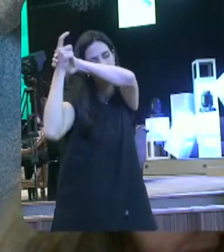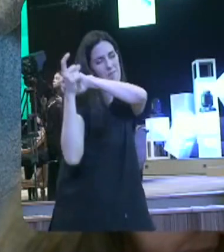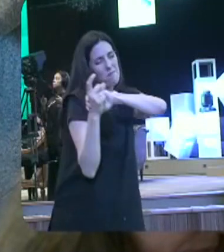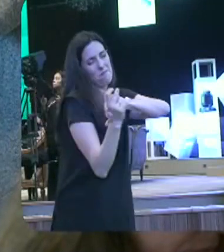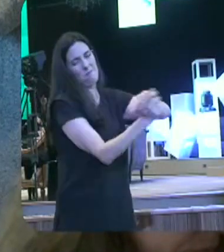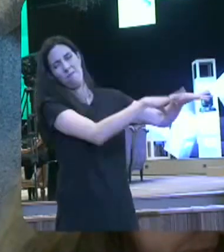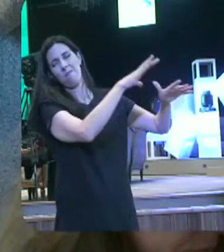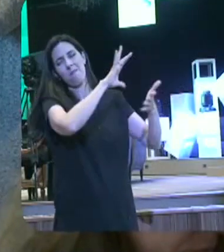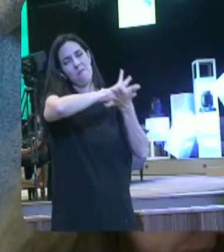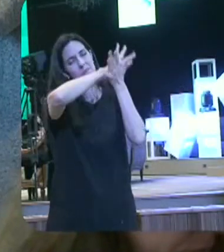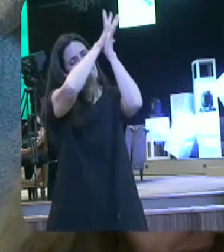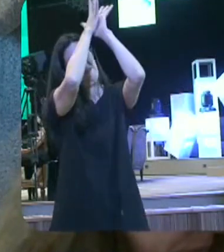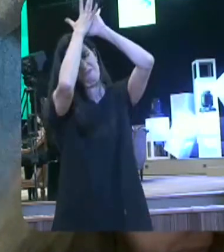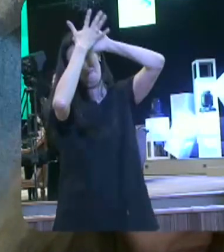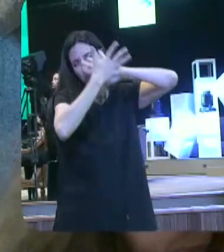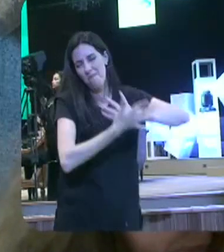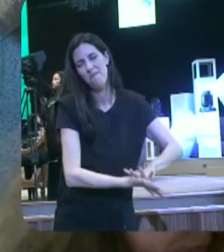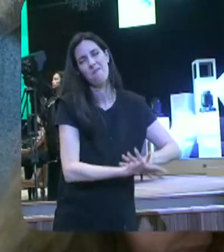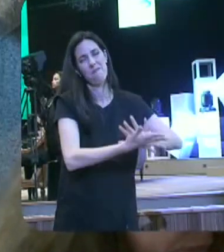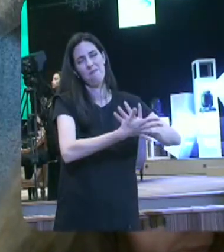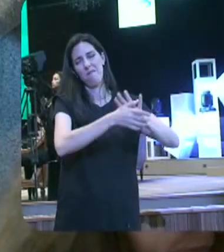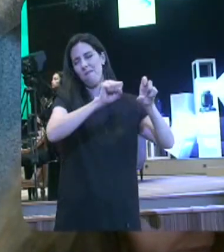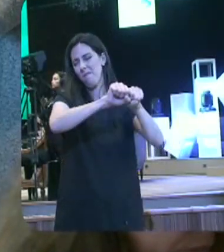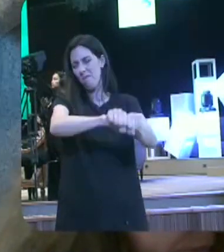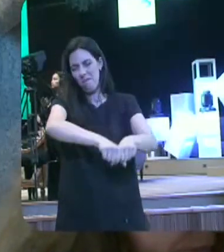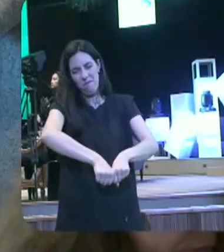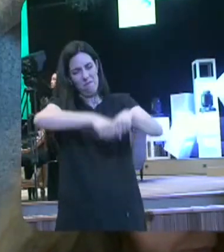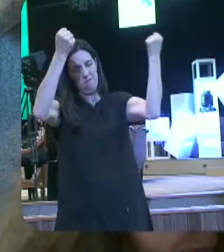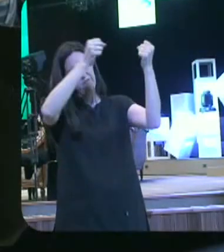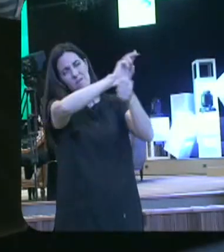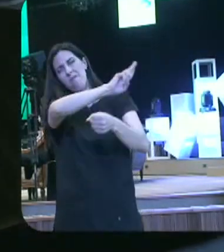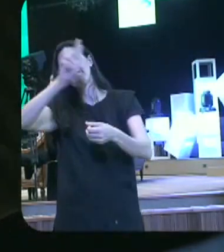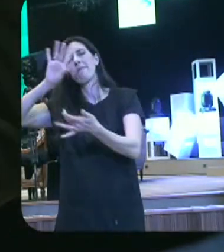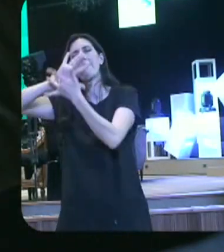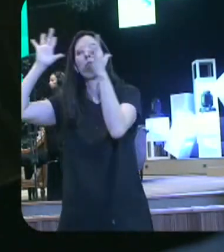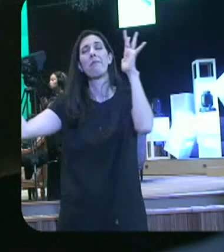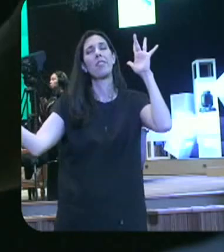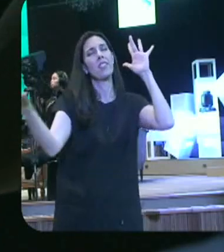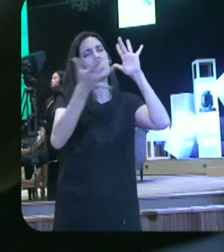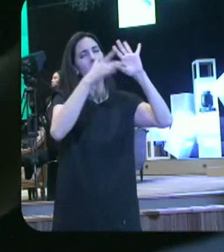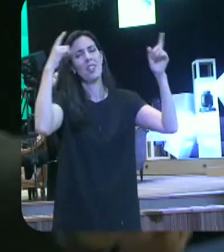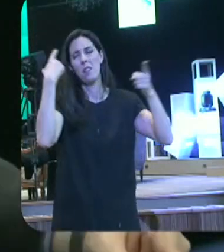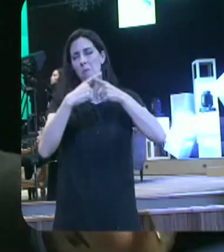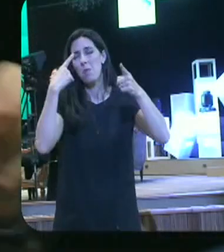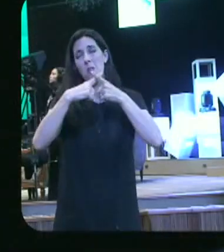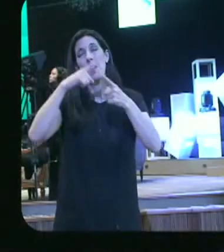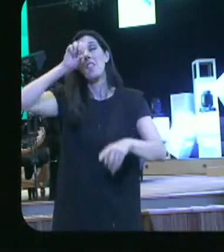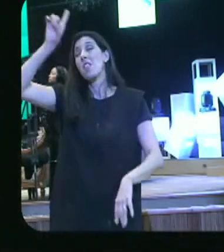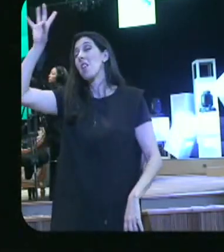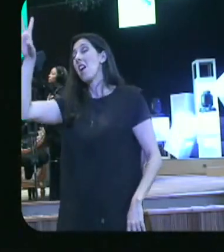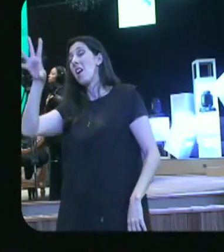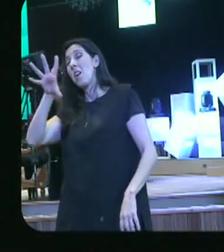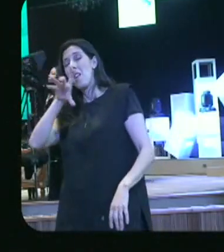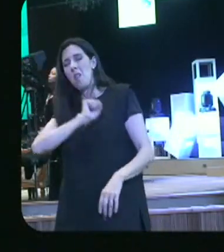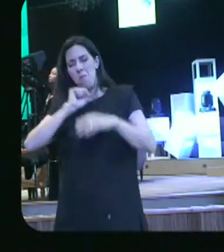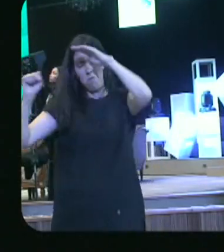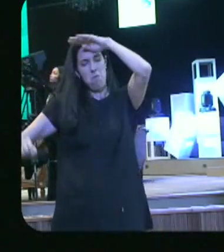deles, seja na forma que for, seja quebrado em nome de Jesus, porque o amor do Pai está sendo